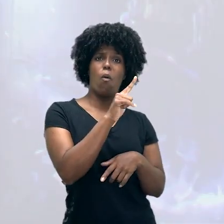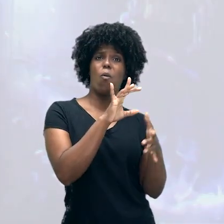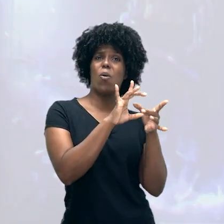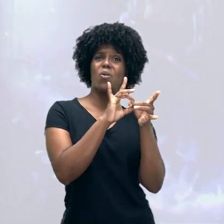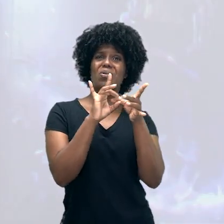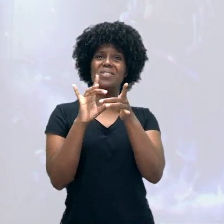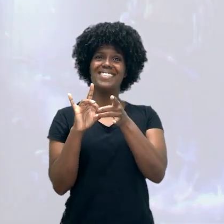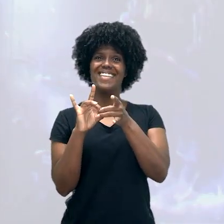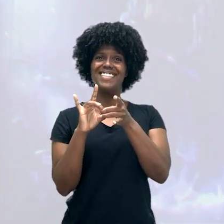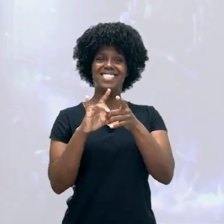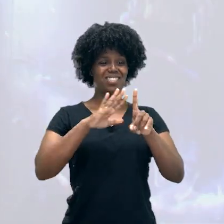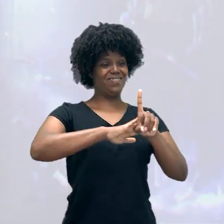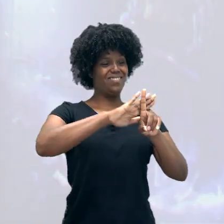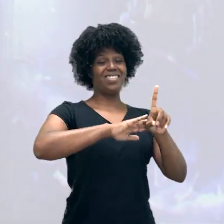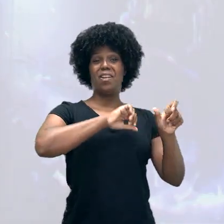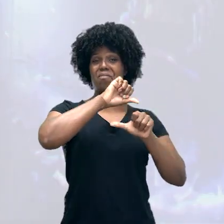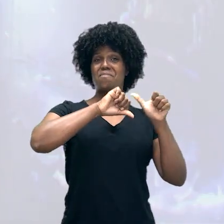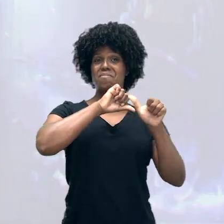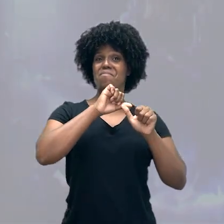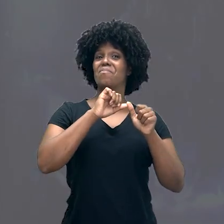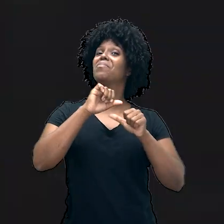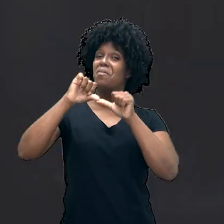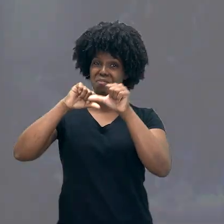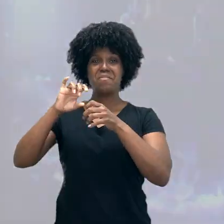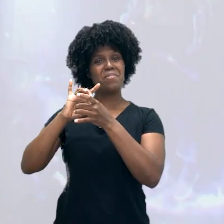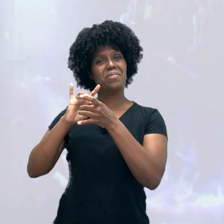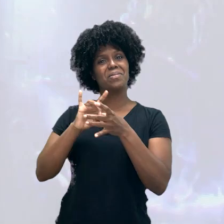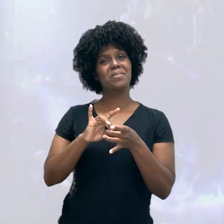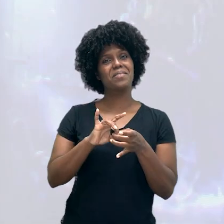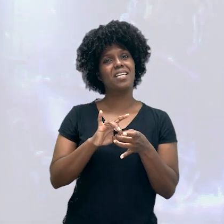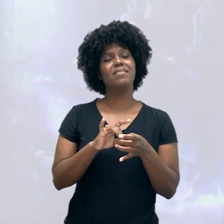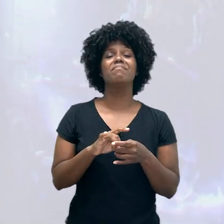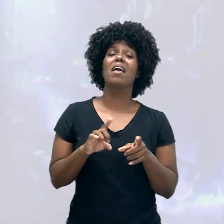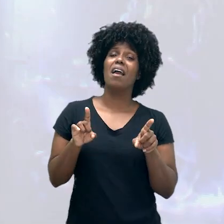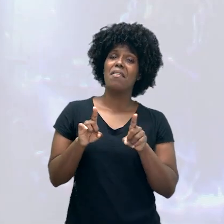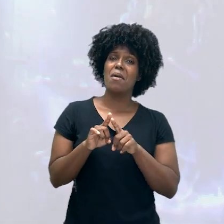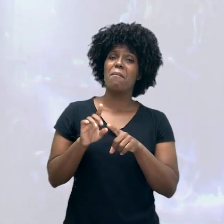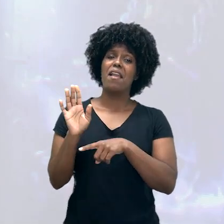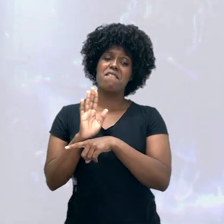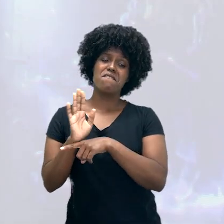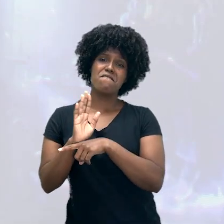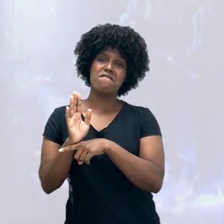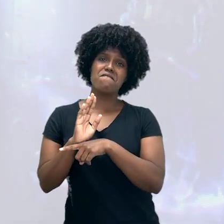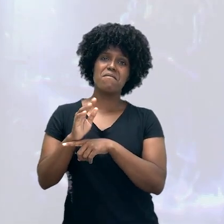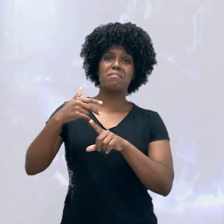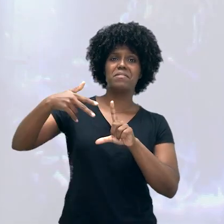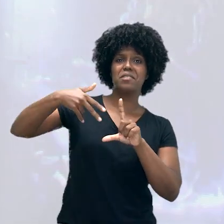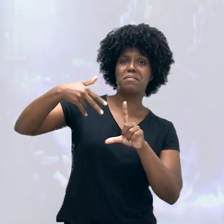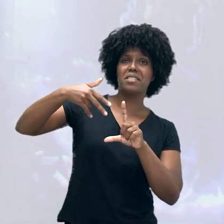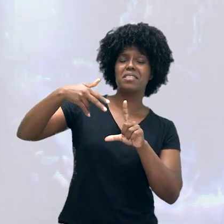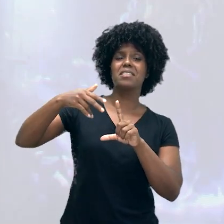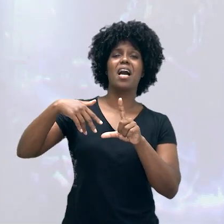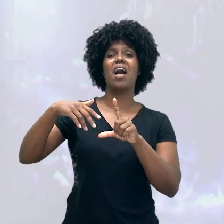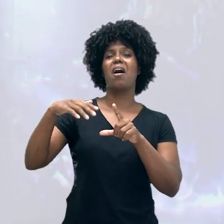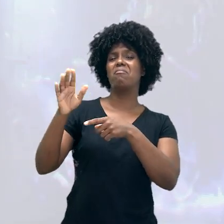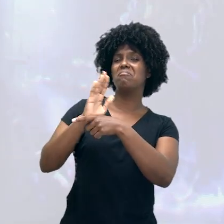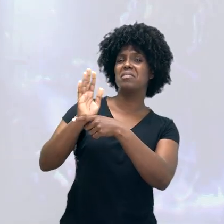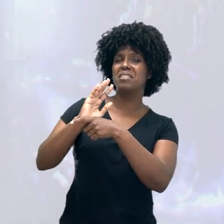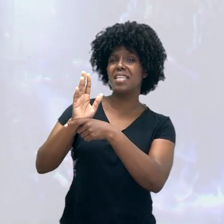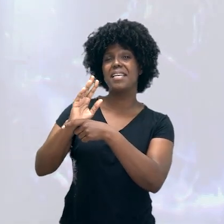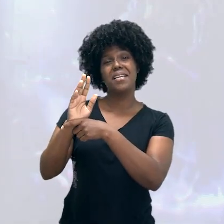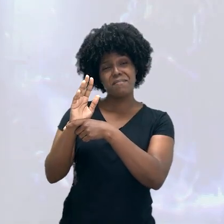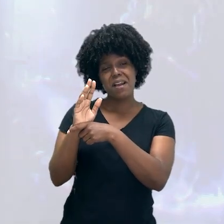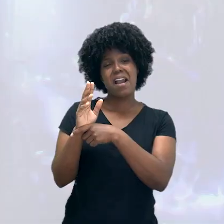por exemplo, né? Isso é muito usado para fazer hoje e-book. Então, assim que acontece, os filmes de animação também, efeito especial